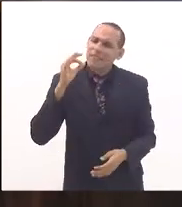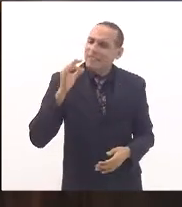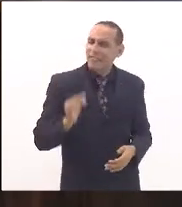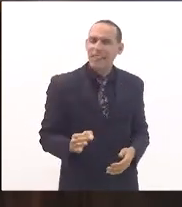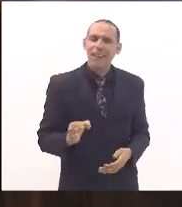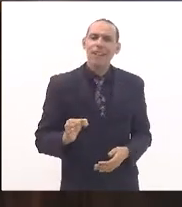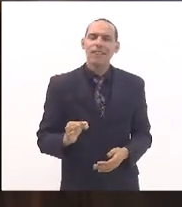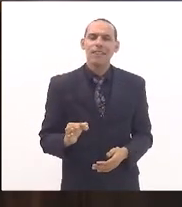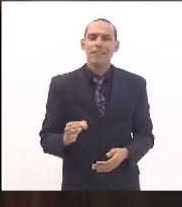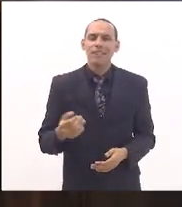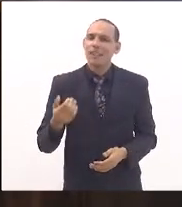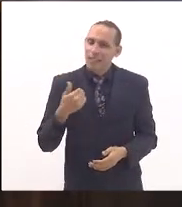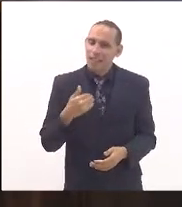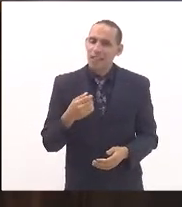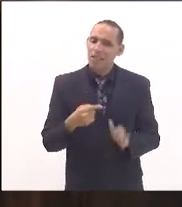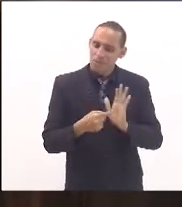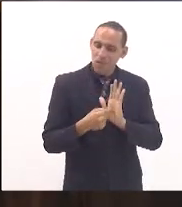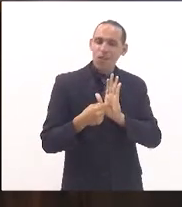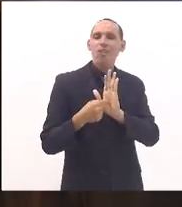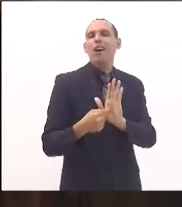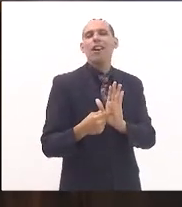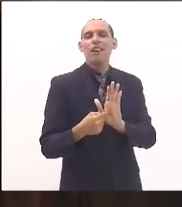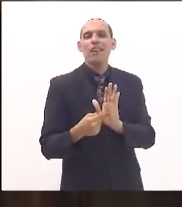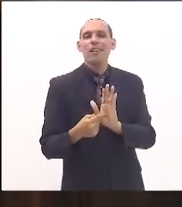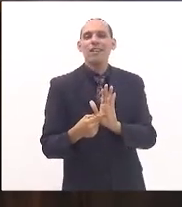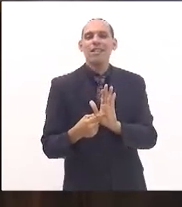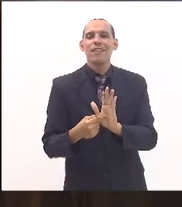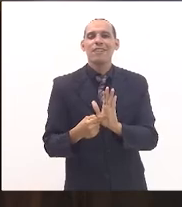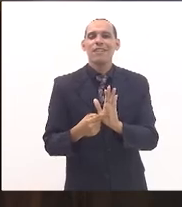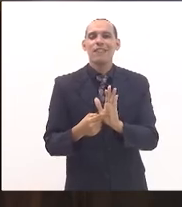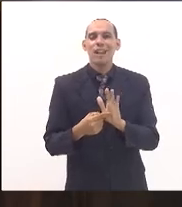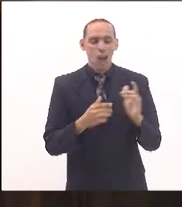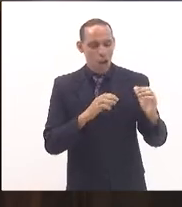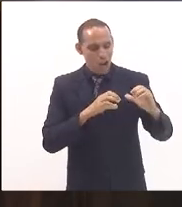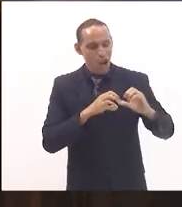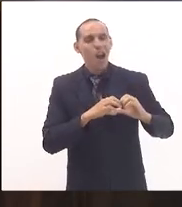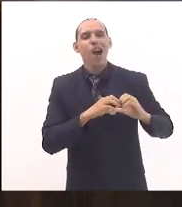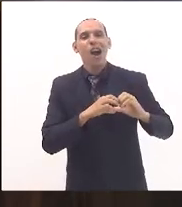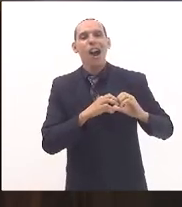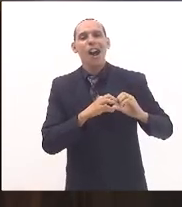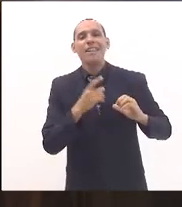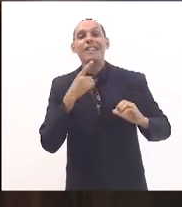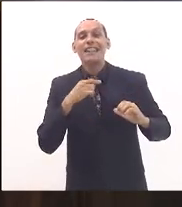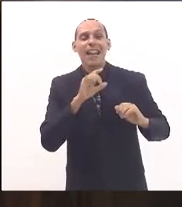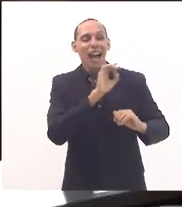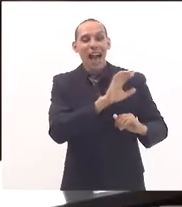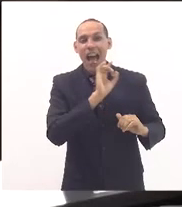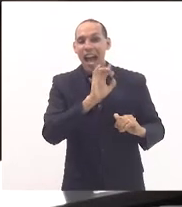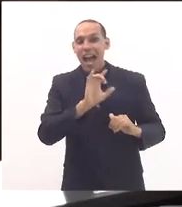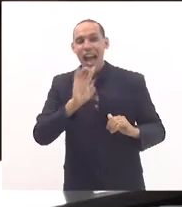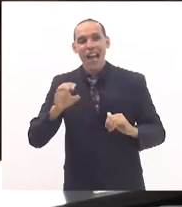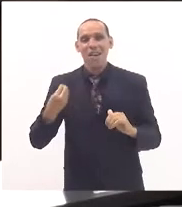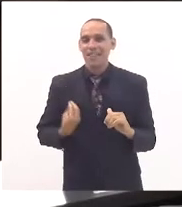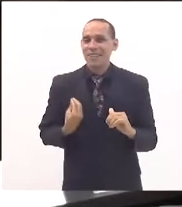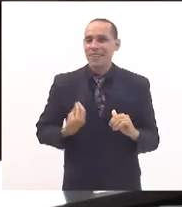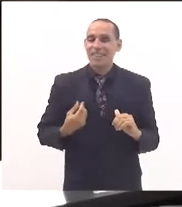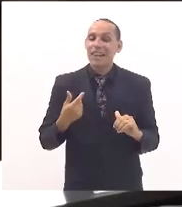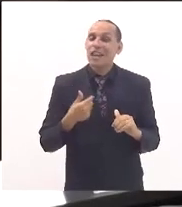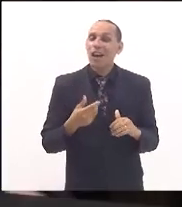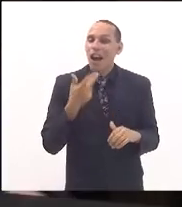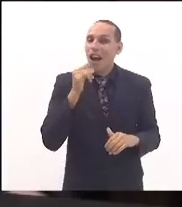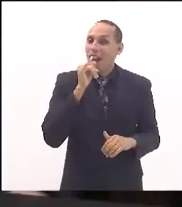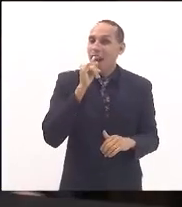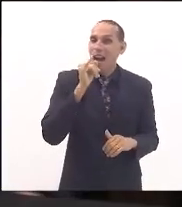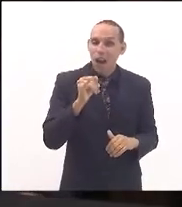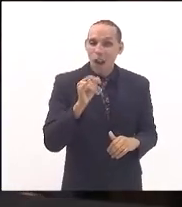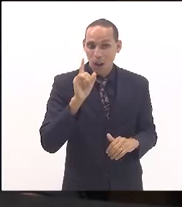certeza absoluta que eu vou expressar e o coração e o desejo de cada um aqui dos Presentes eu